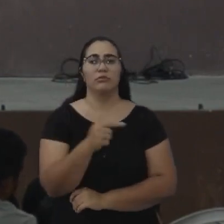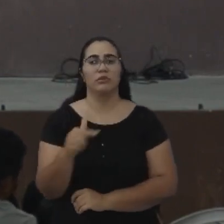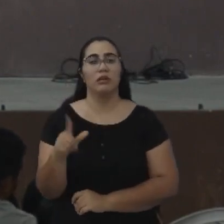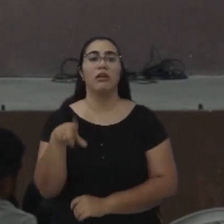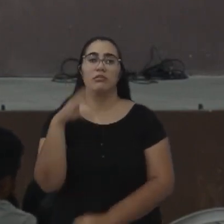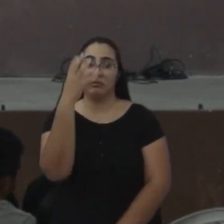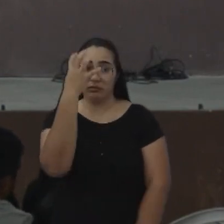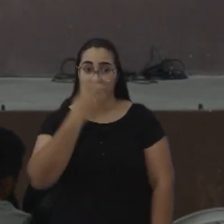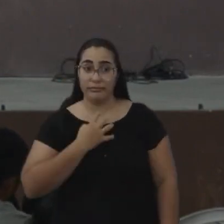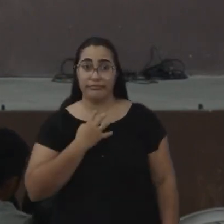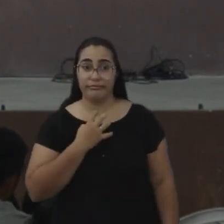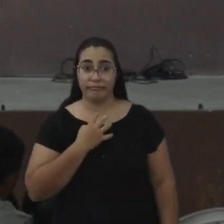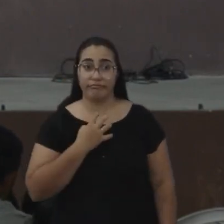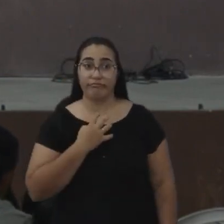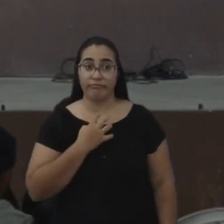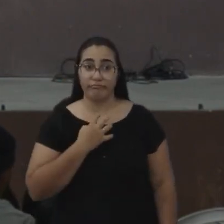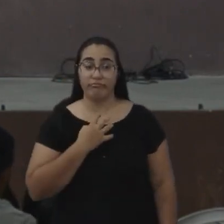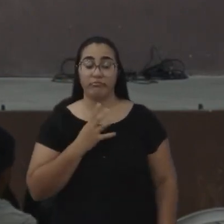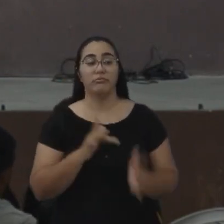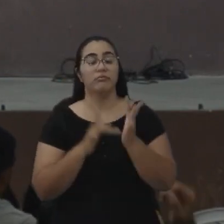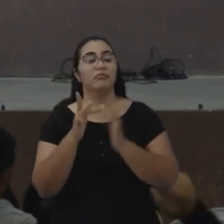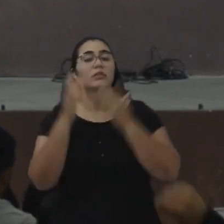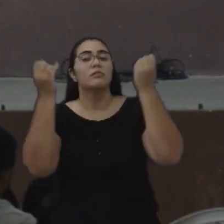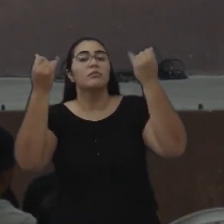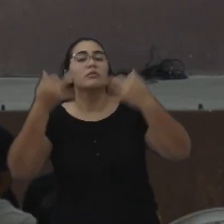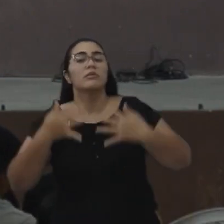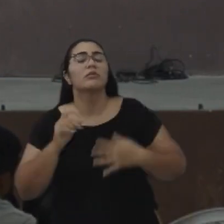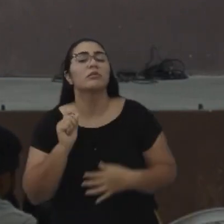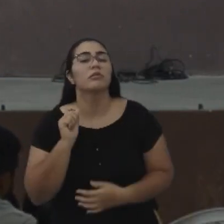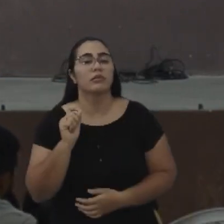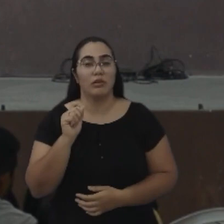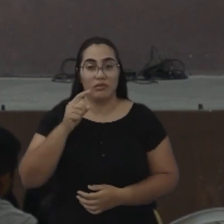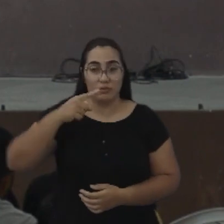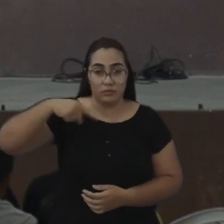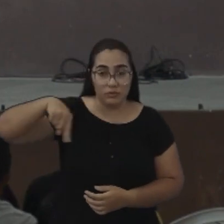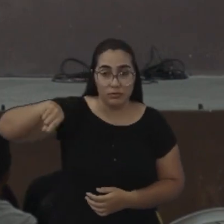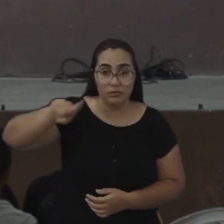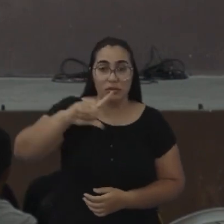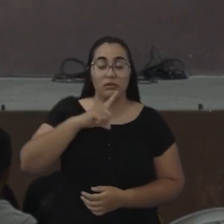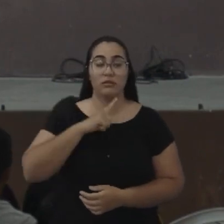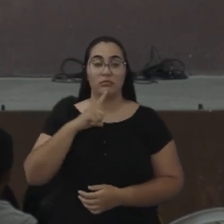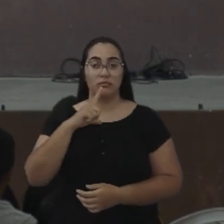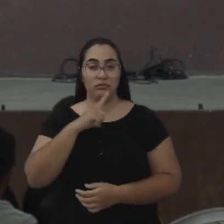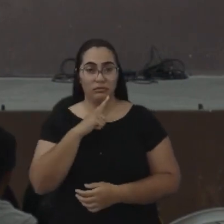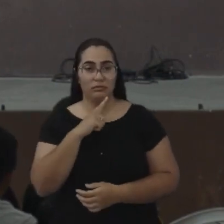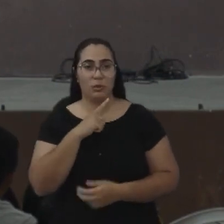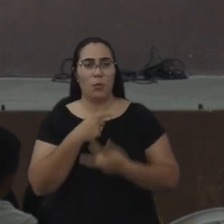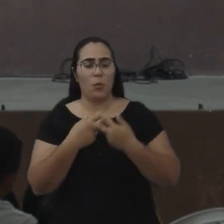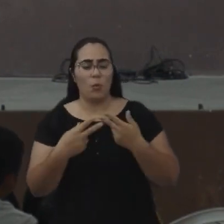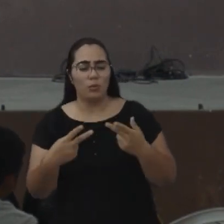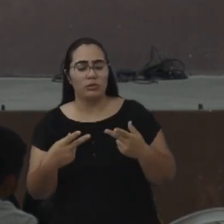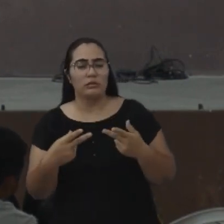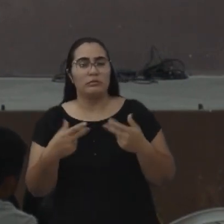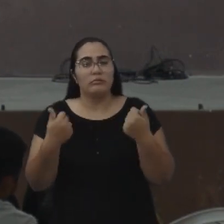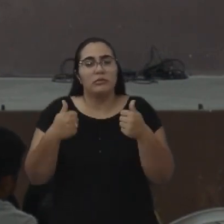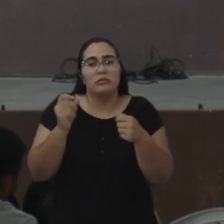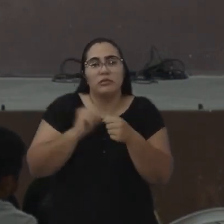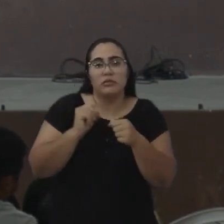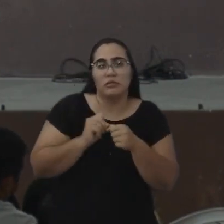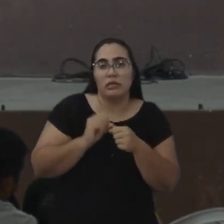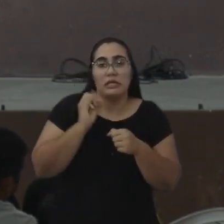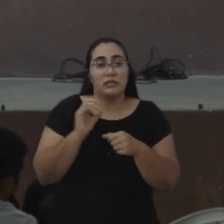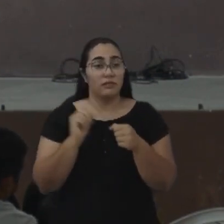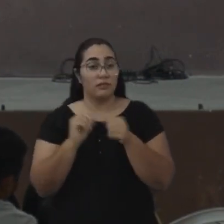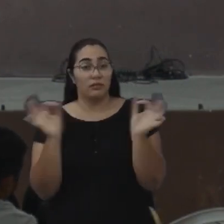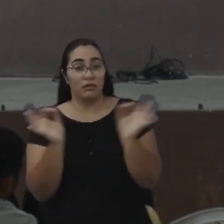sério. O que Jesus está dizendo é, vocês têm uma função, e se vocês deixarem de executar essa